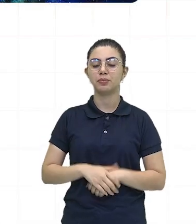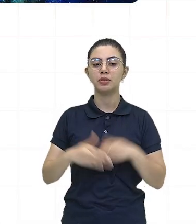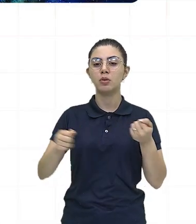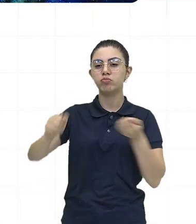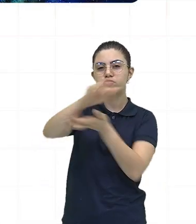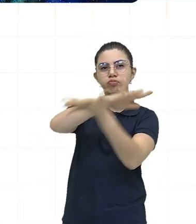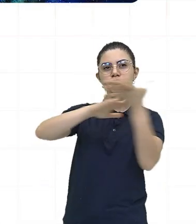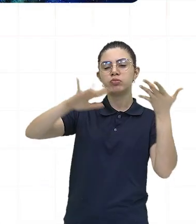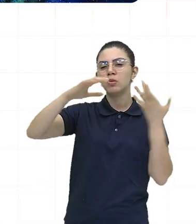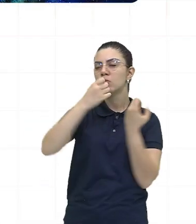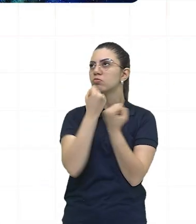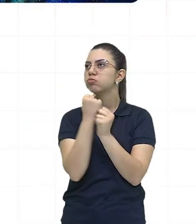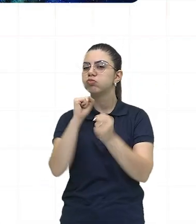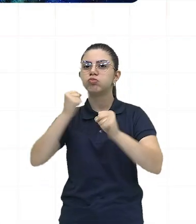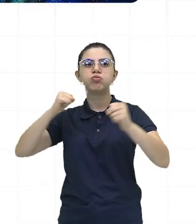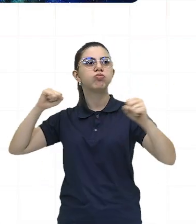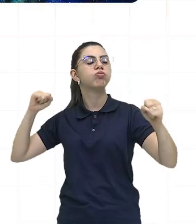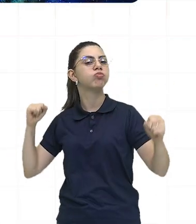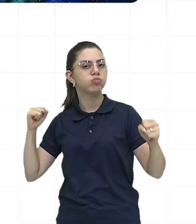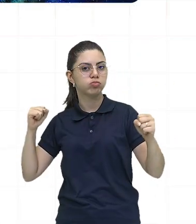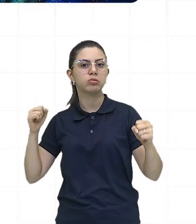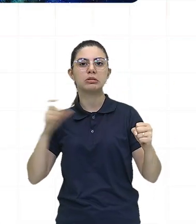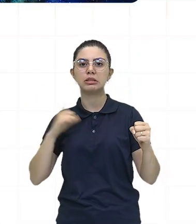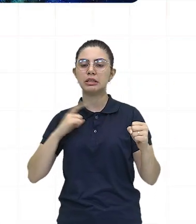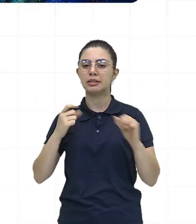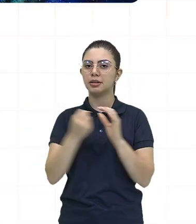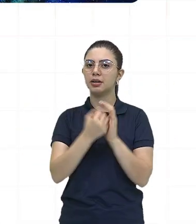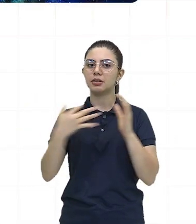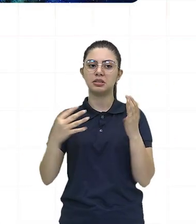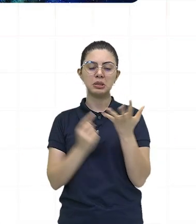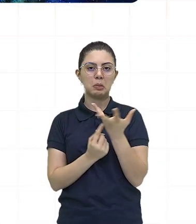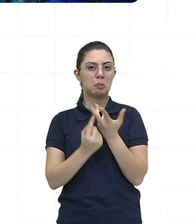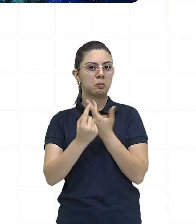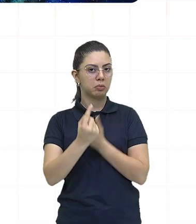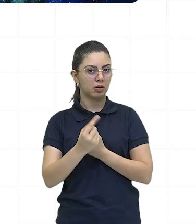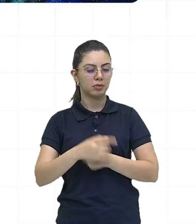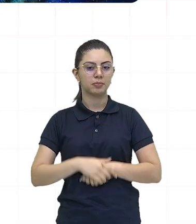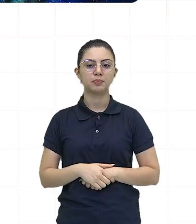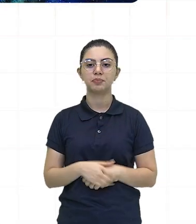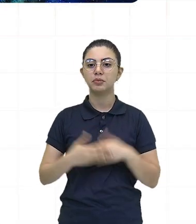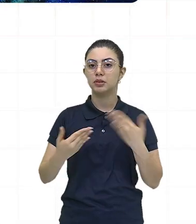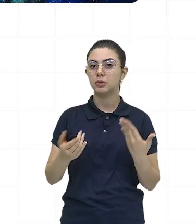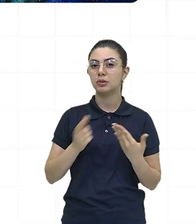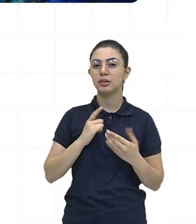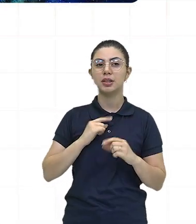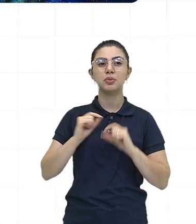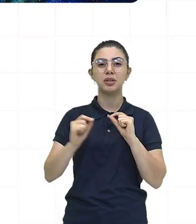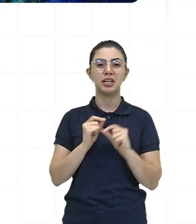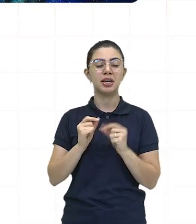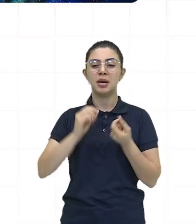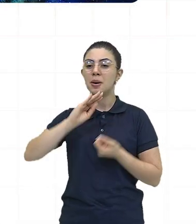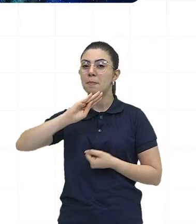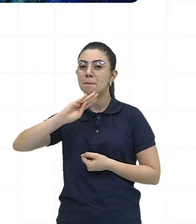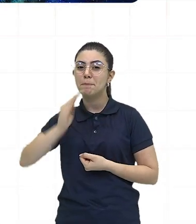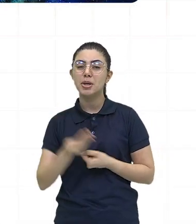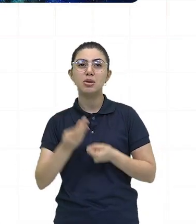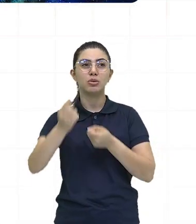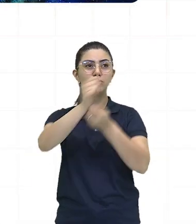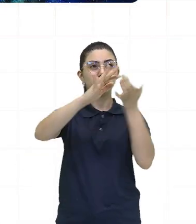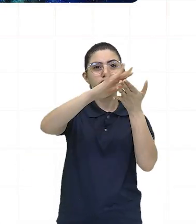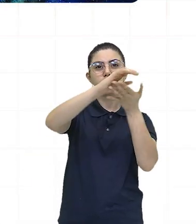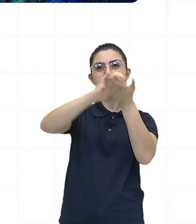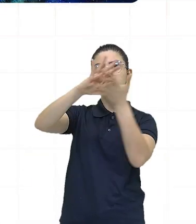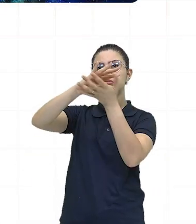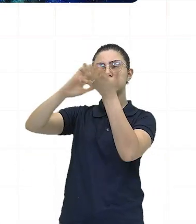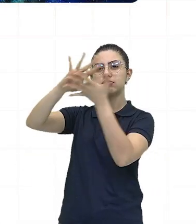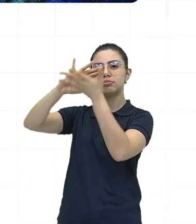ele é vasto e complexo, ele vai abranger ele abrange bilhões de galáxias. Cada uma dessas